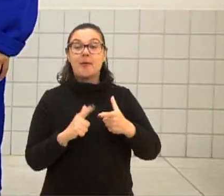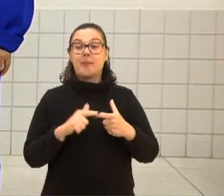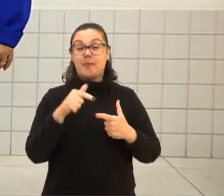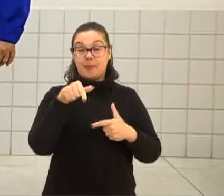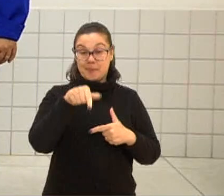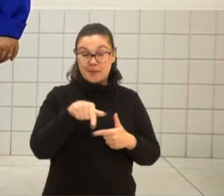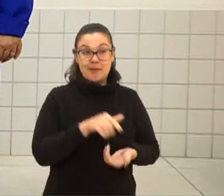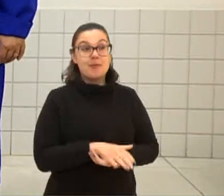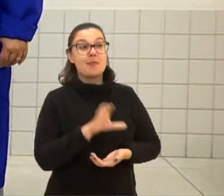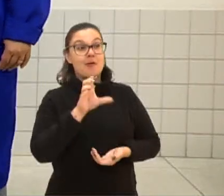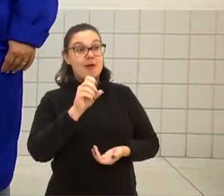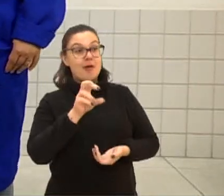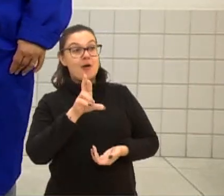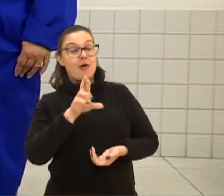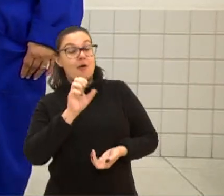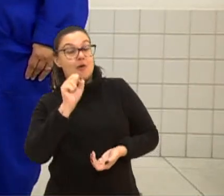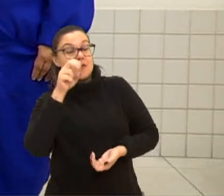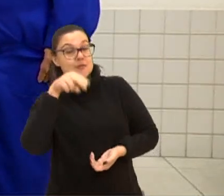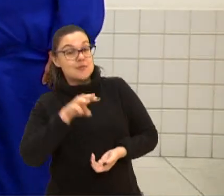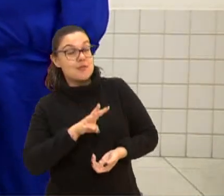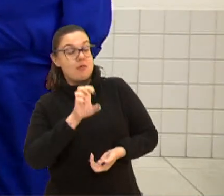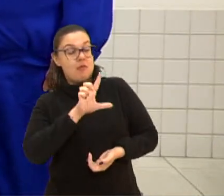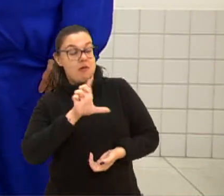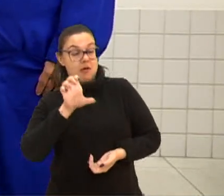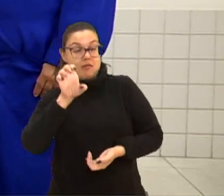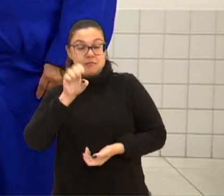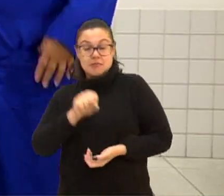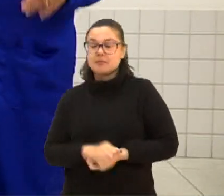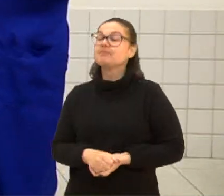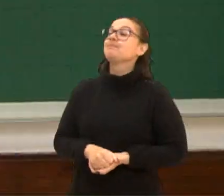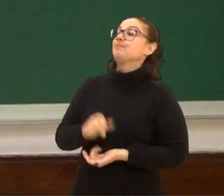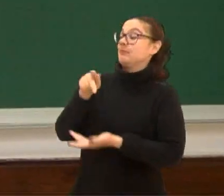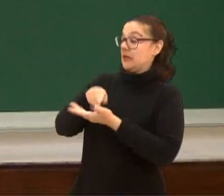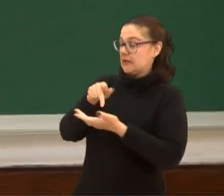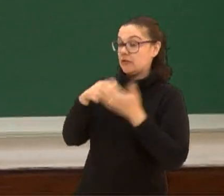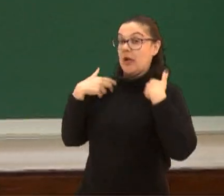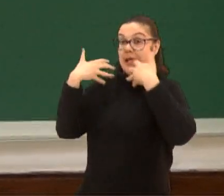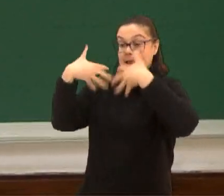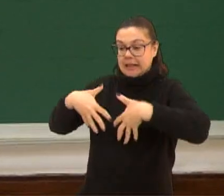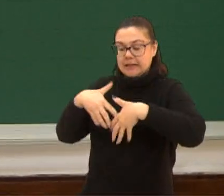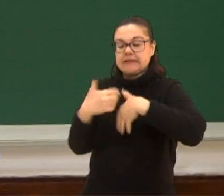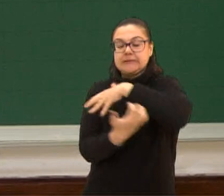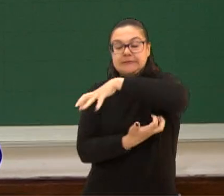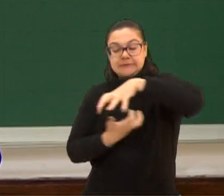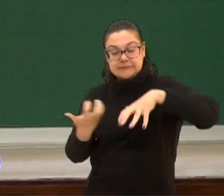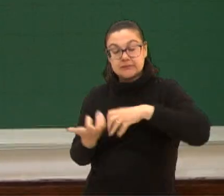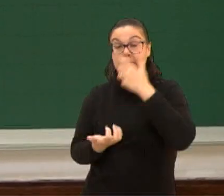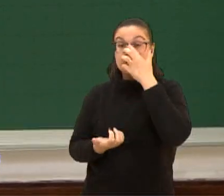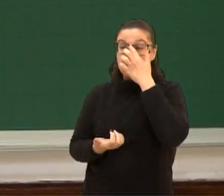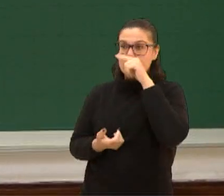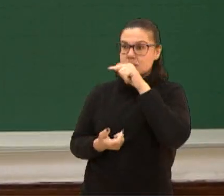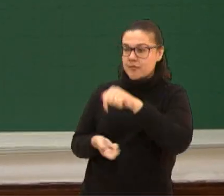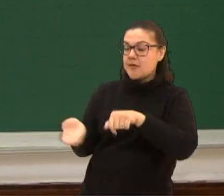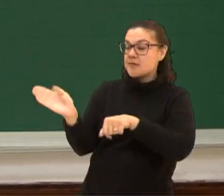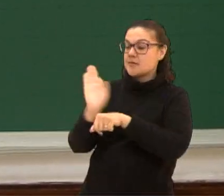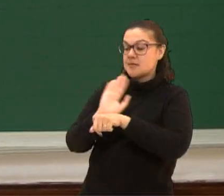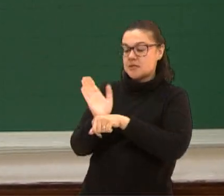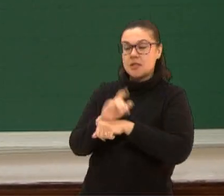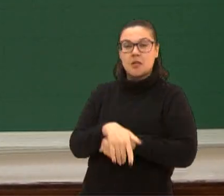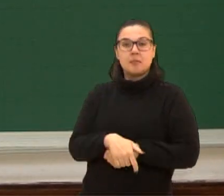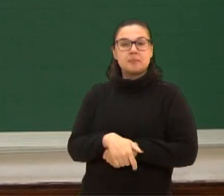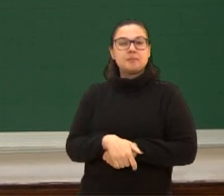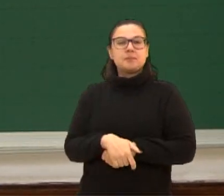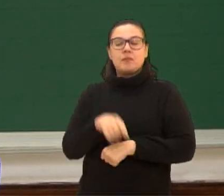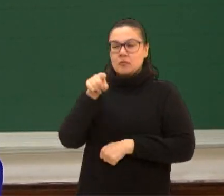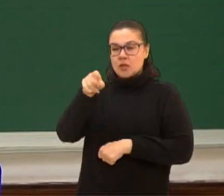Orson Welles. Exatamente, né? Foi um furdunço só, né? E isso também, já que o prof falou da questão do cinema, isso aconteceu, lembra,